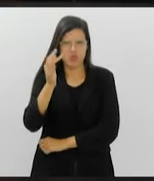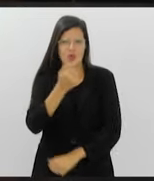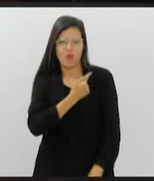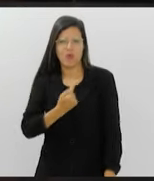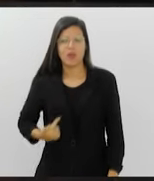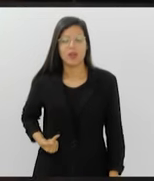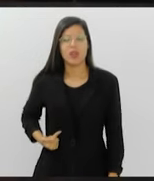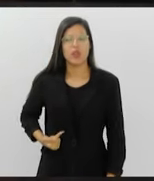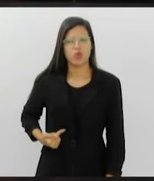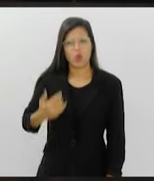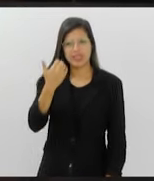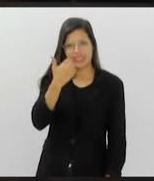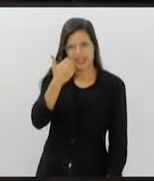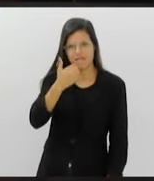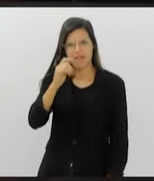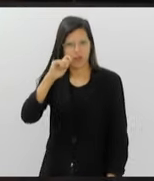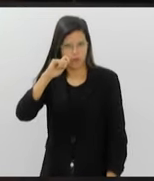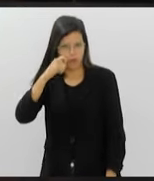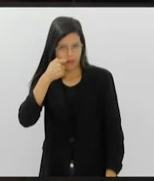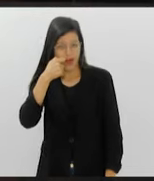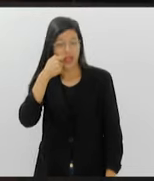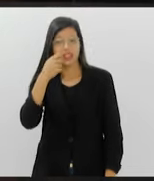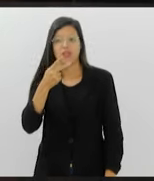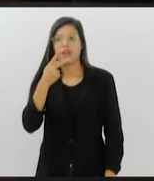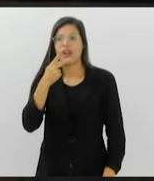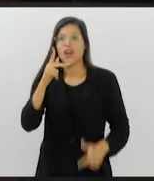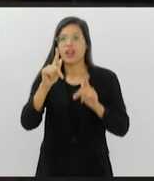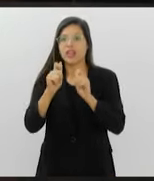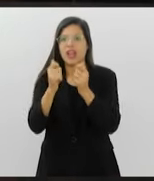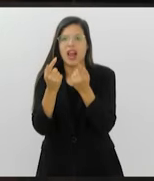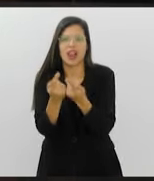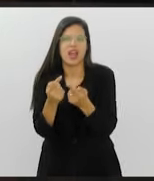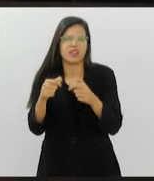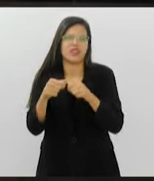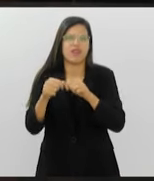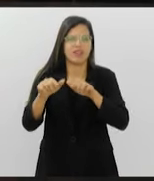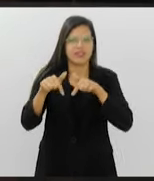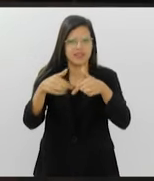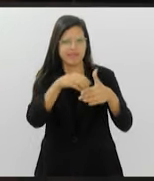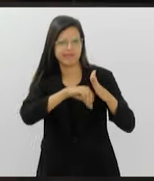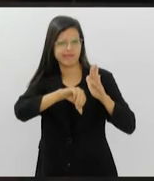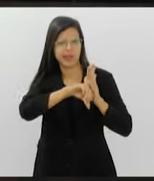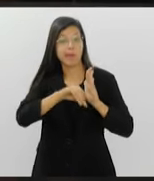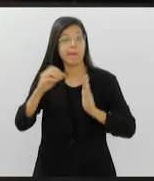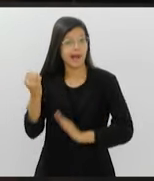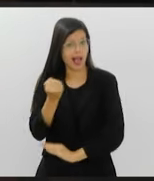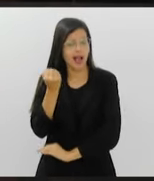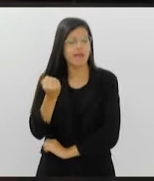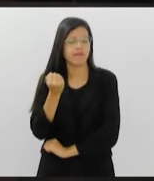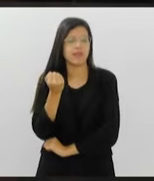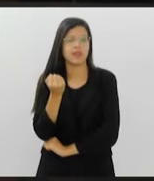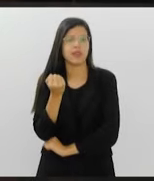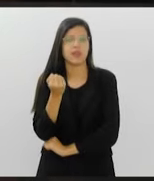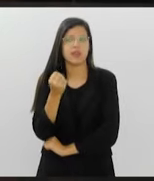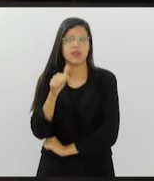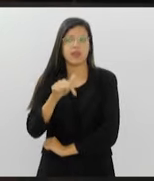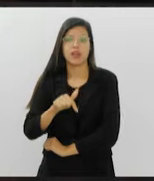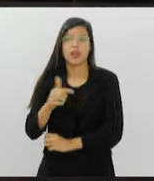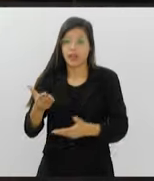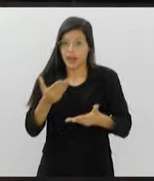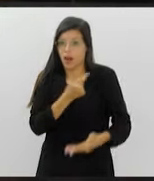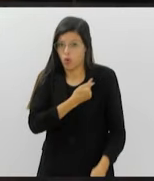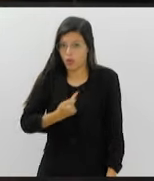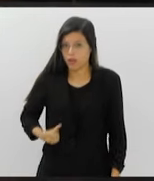chamado Eduardo Paes, vir falar que o parlamento faz extorsão. Muito grave o que ele está fazendo. Quer ser governador,